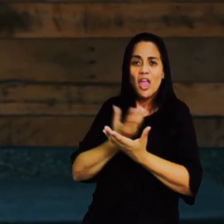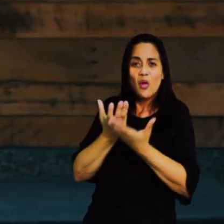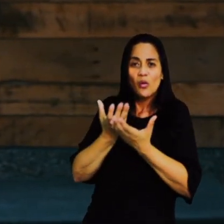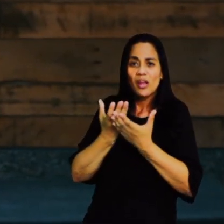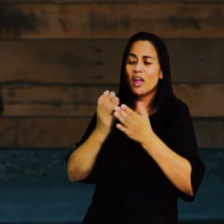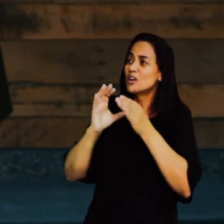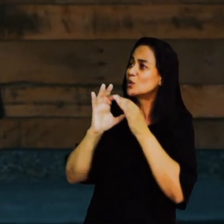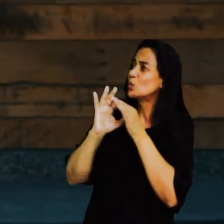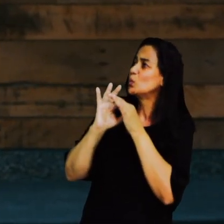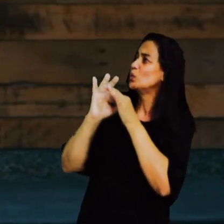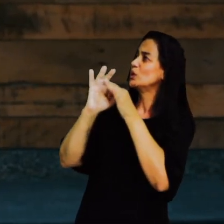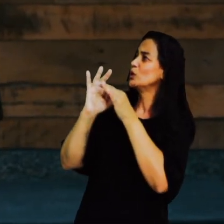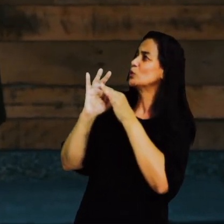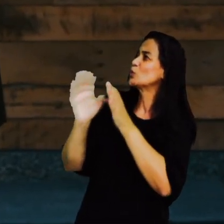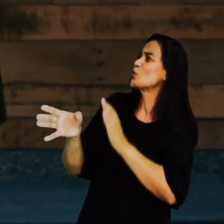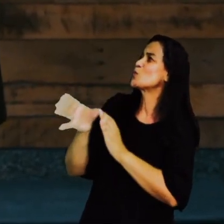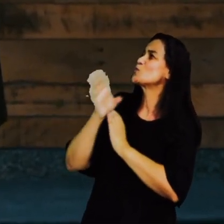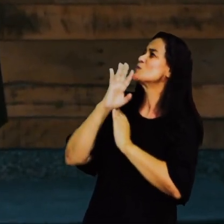Deus.